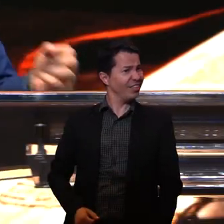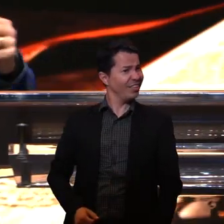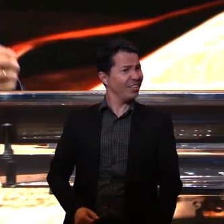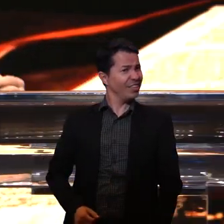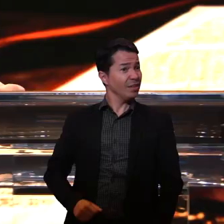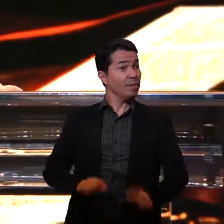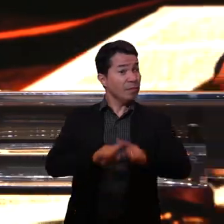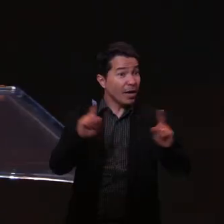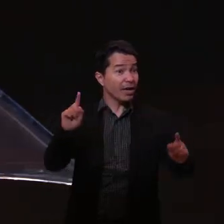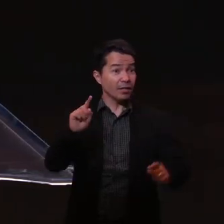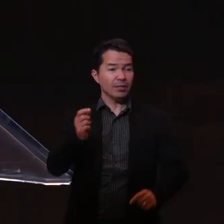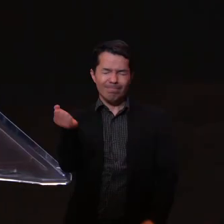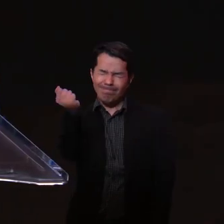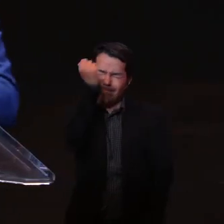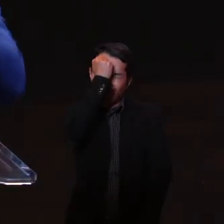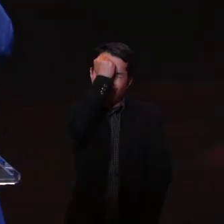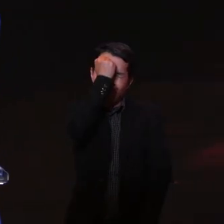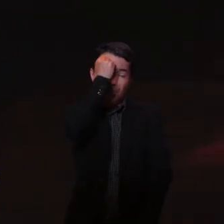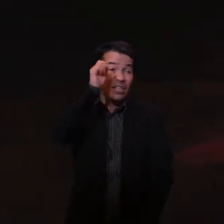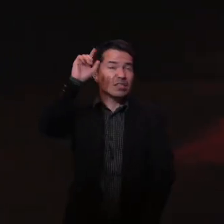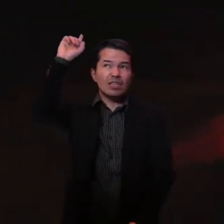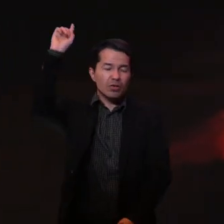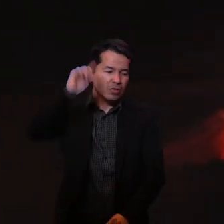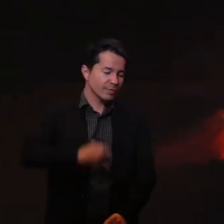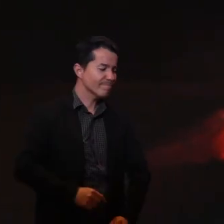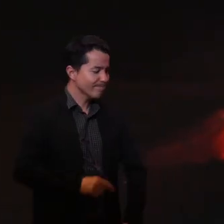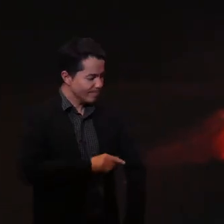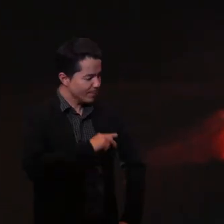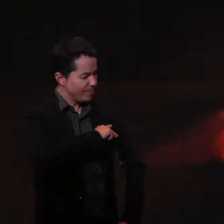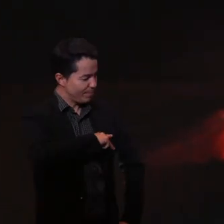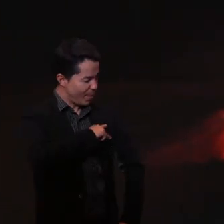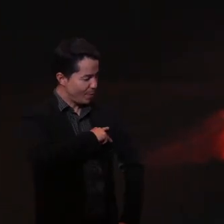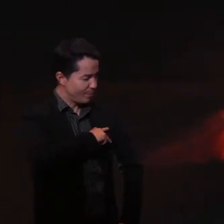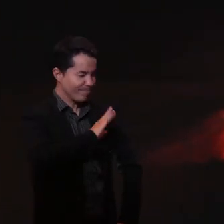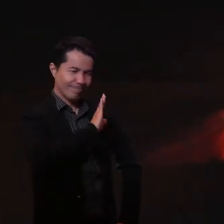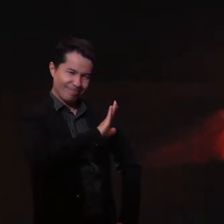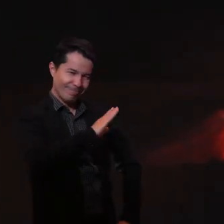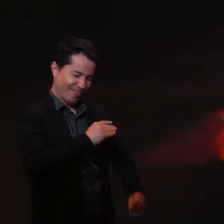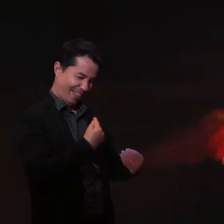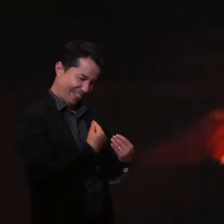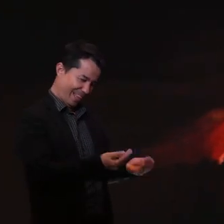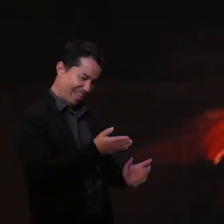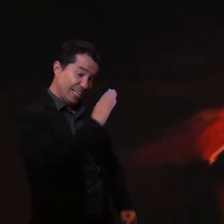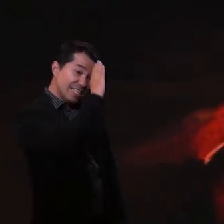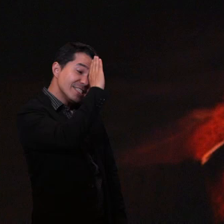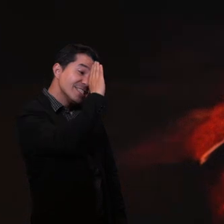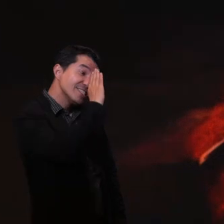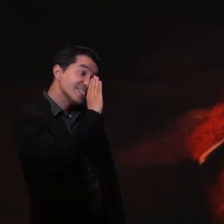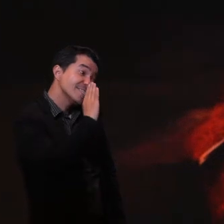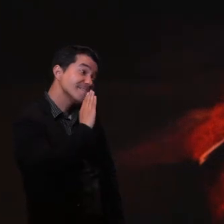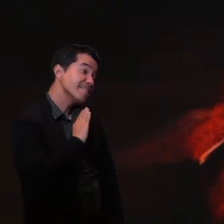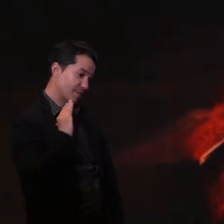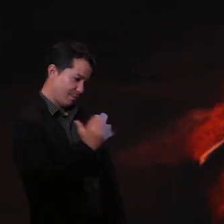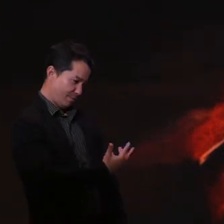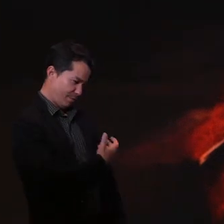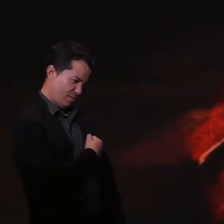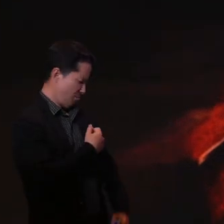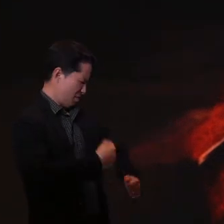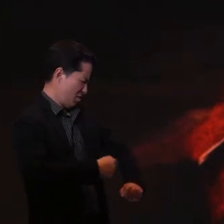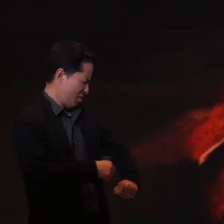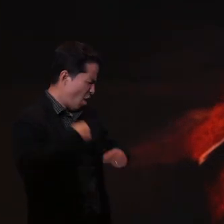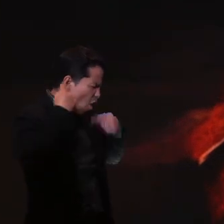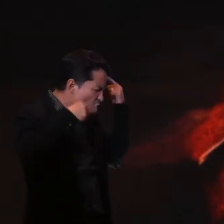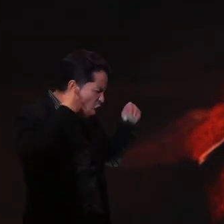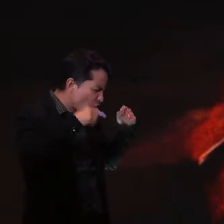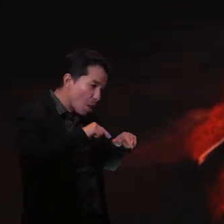de Deus. O mesmo acontece com Lutero. Lutero, ele era um